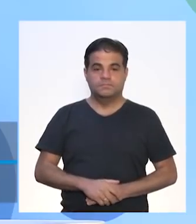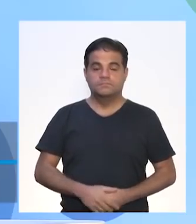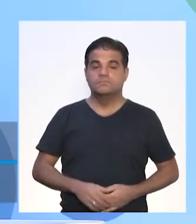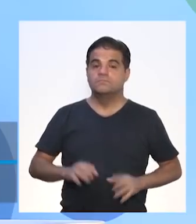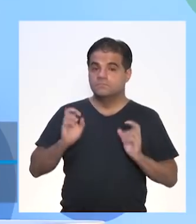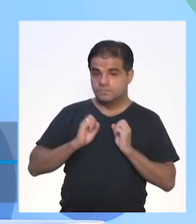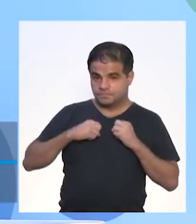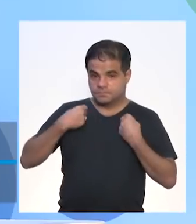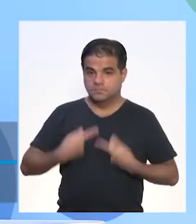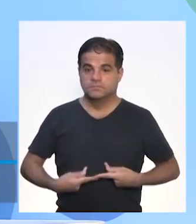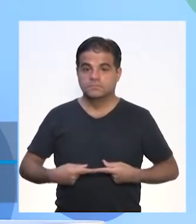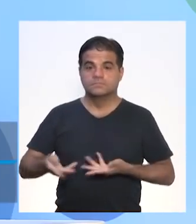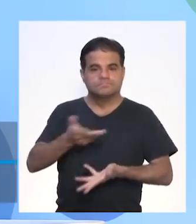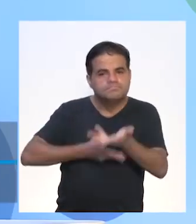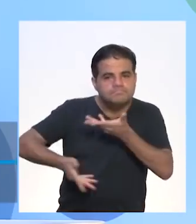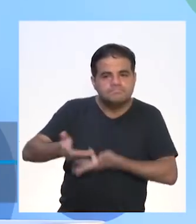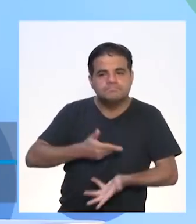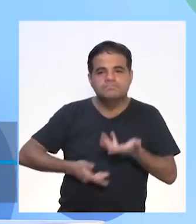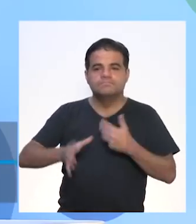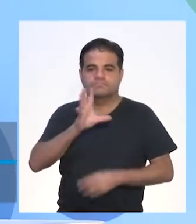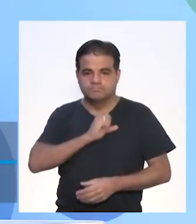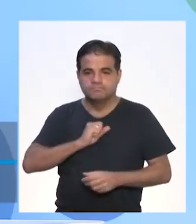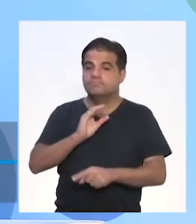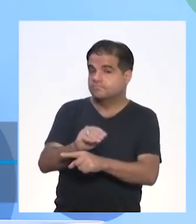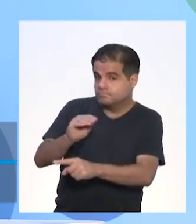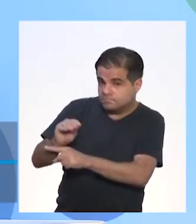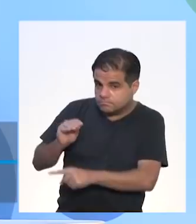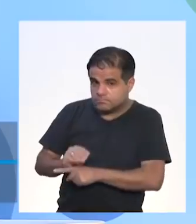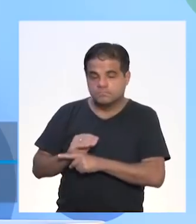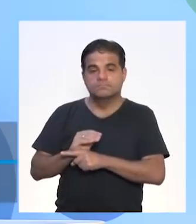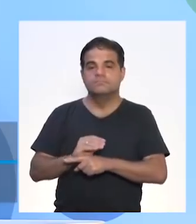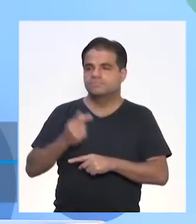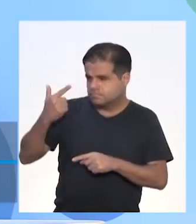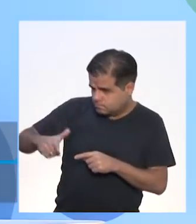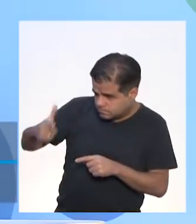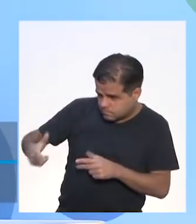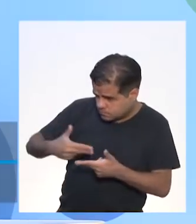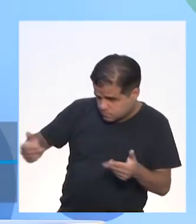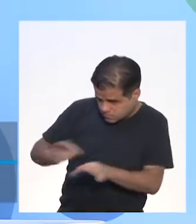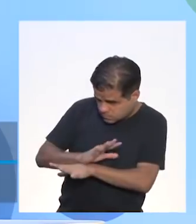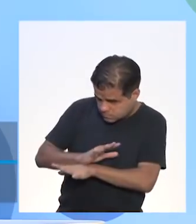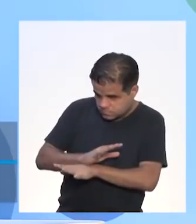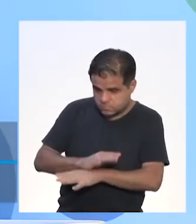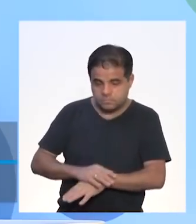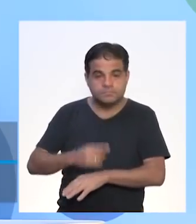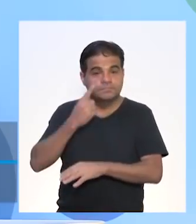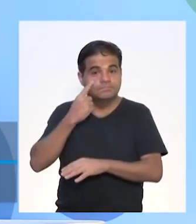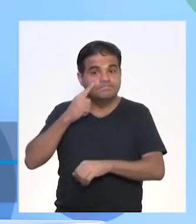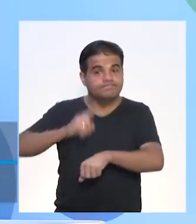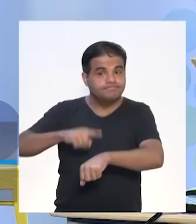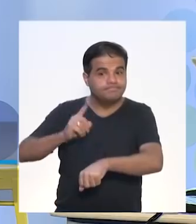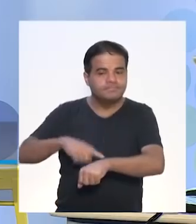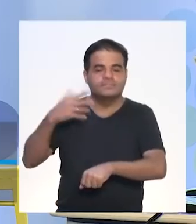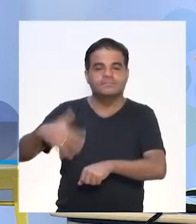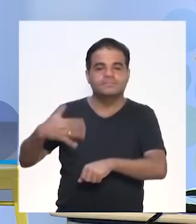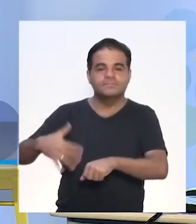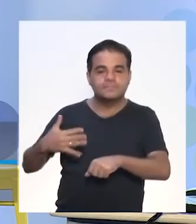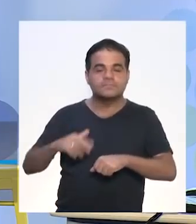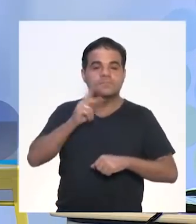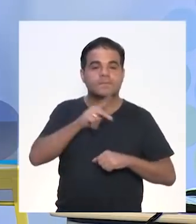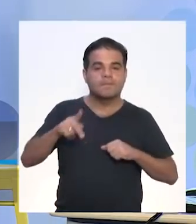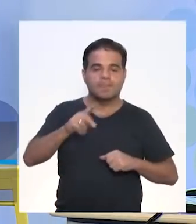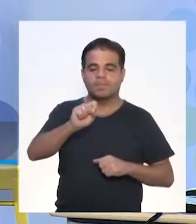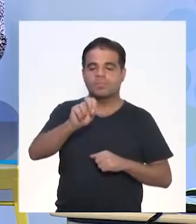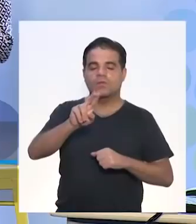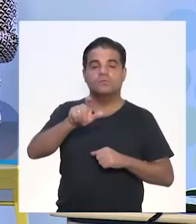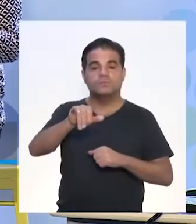Humanizar as relações é preciso. É amor, é cuidado. Tem mais? Tá bom? Vamos lá, por causa do tempo, né, Elaine? Isso. A Prosueli,